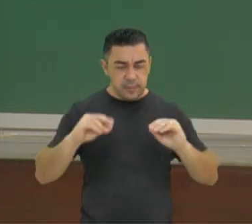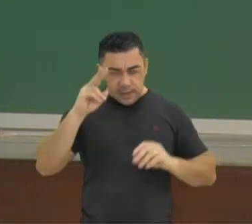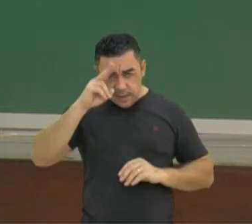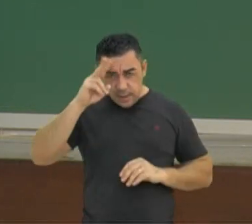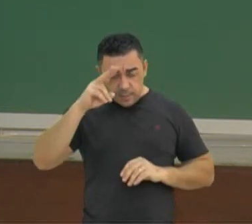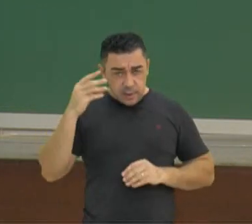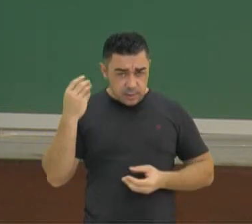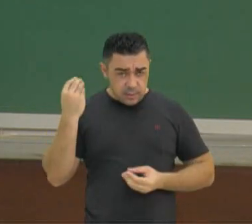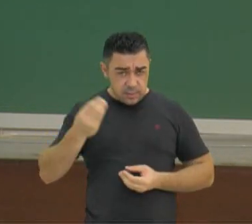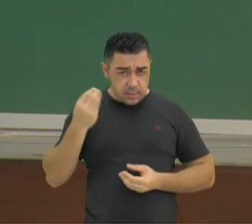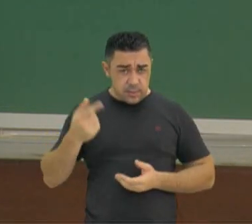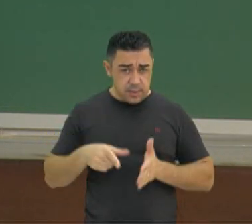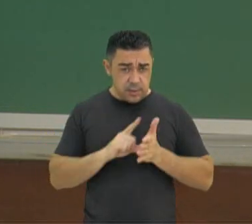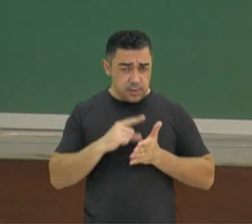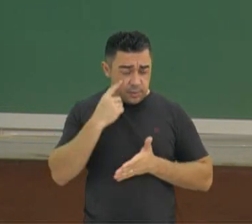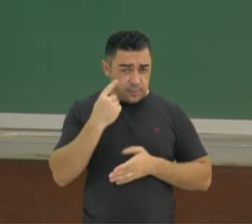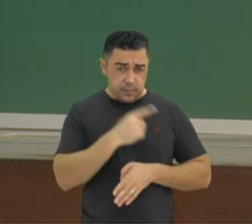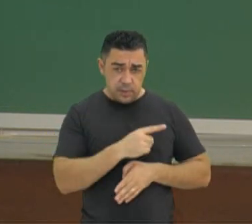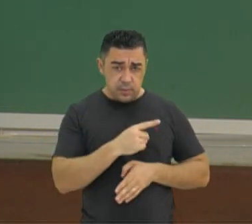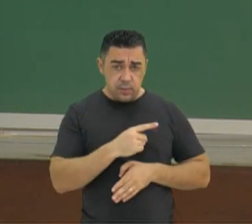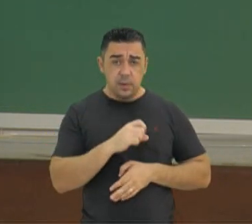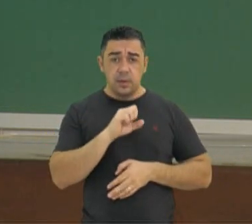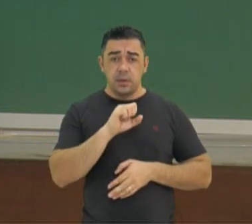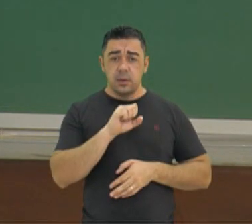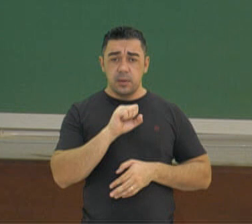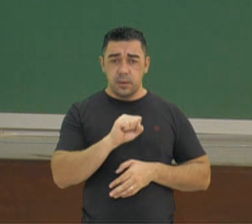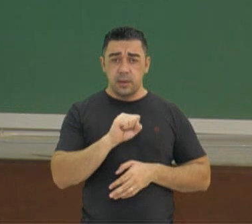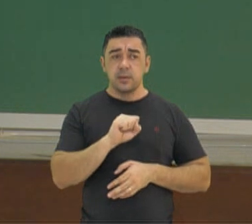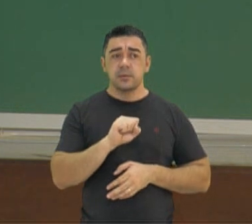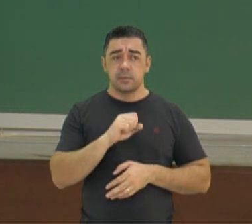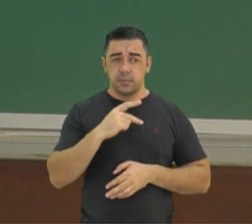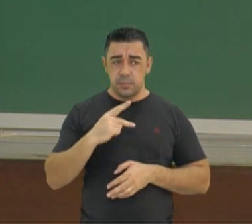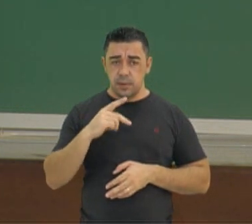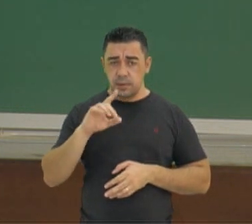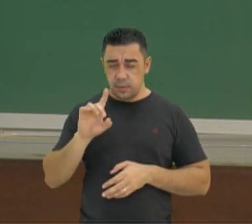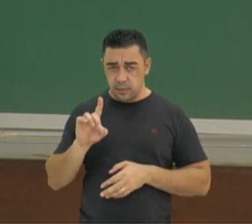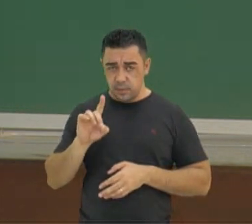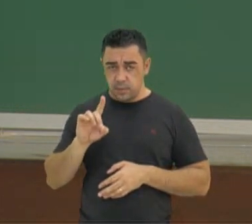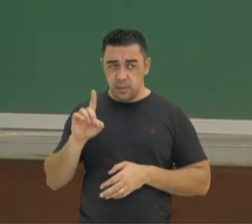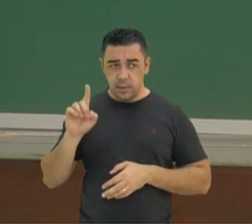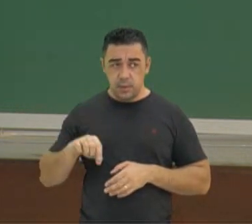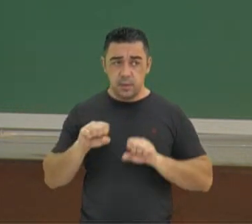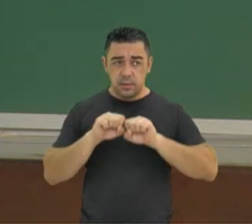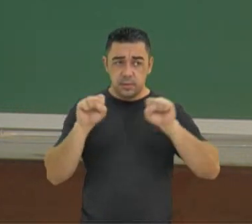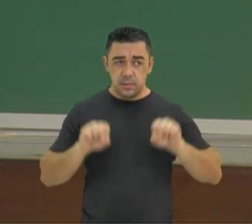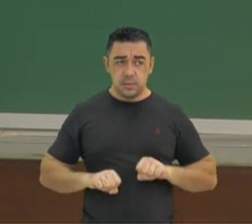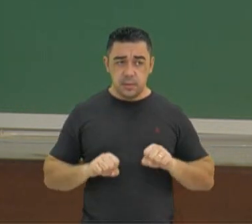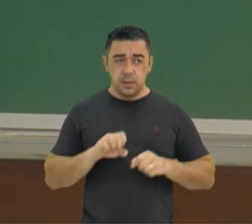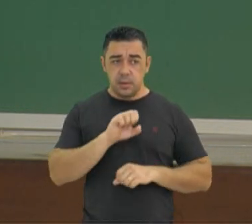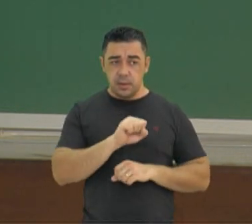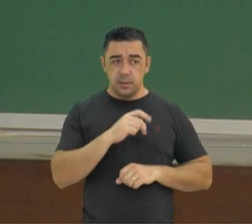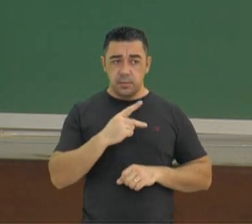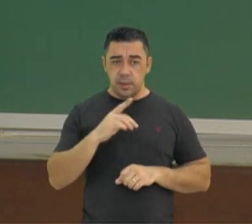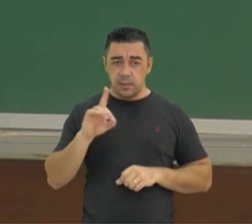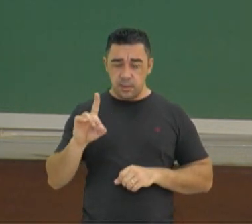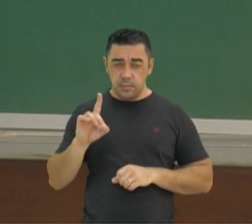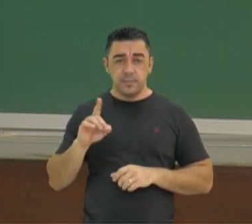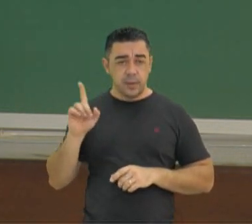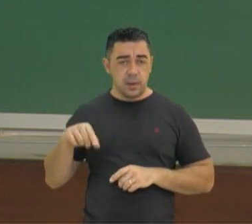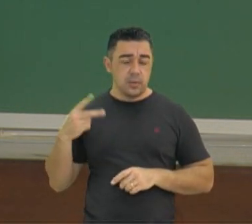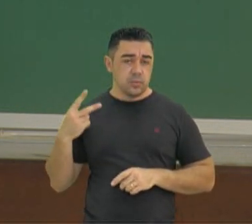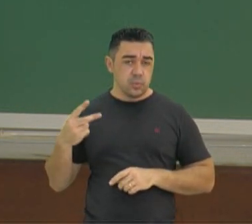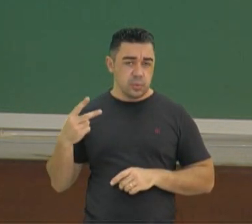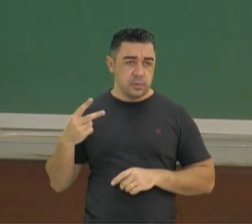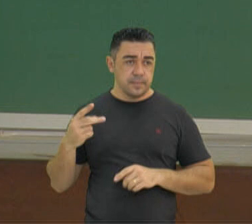sistema de equação que a gente acabou de resolver? Não lembro? Então ele está aqui, ó, nosso sistema de equação, com duas